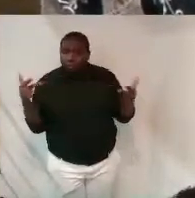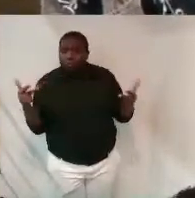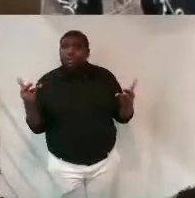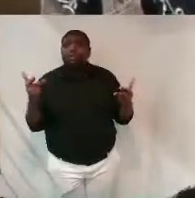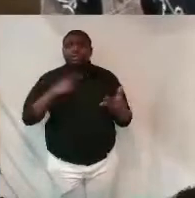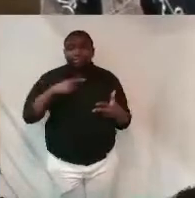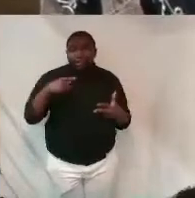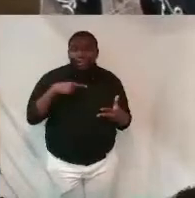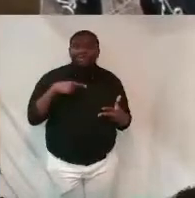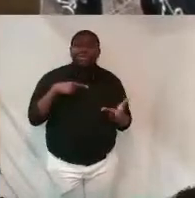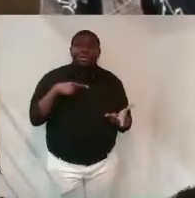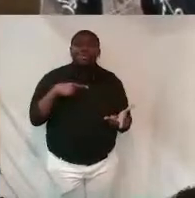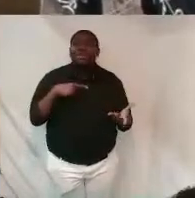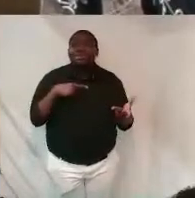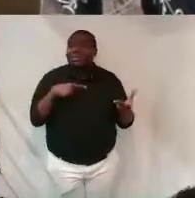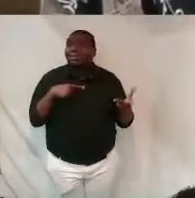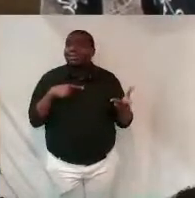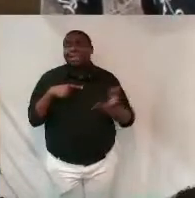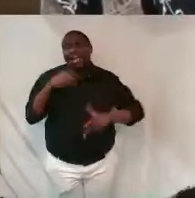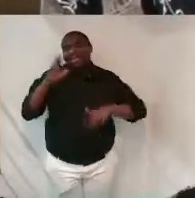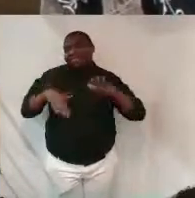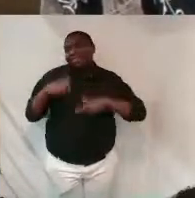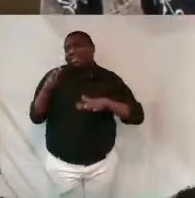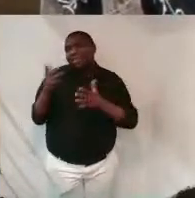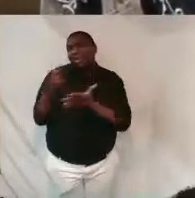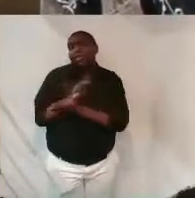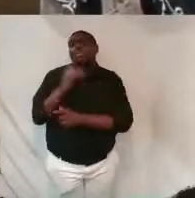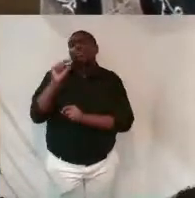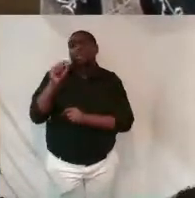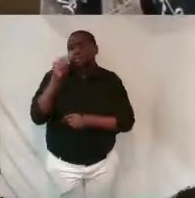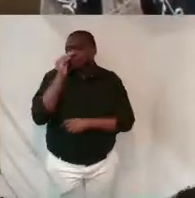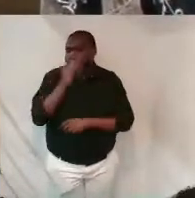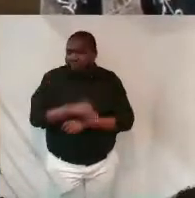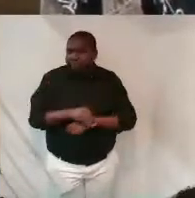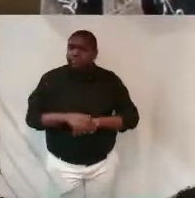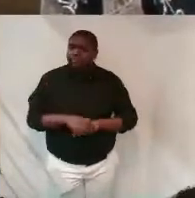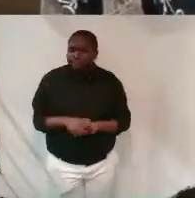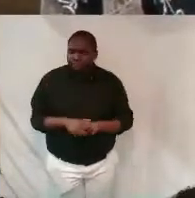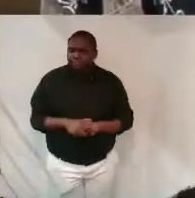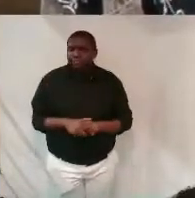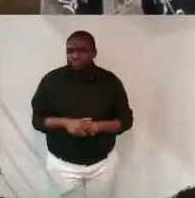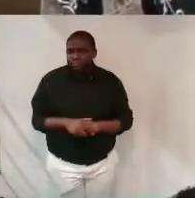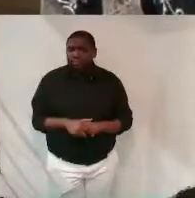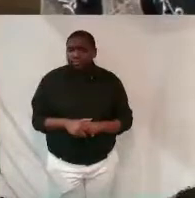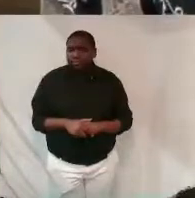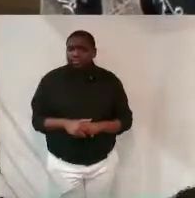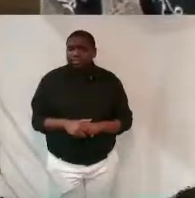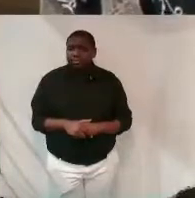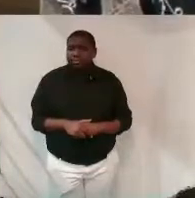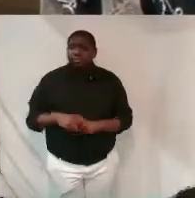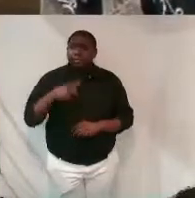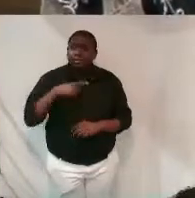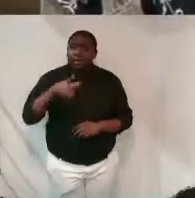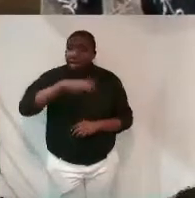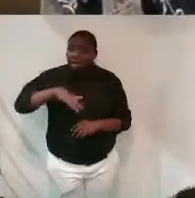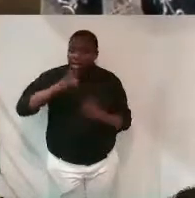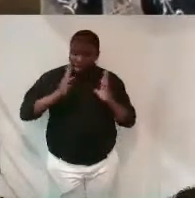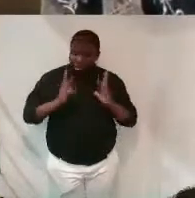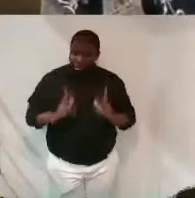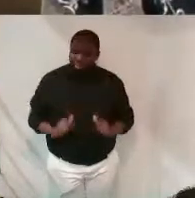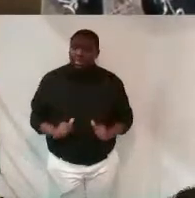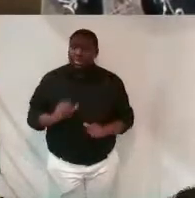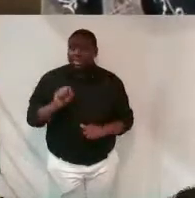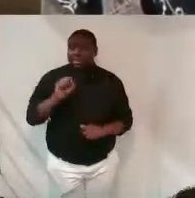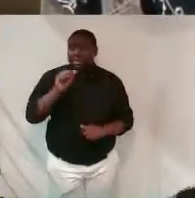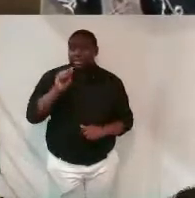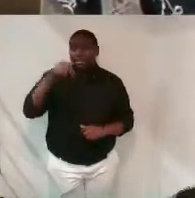acabam sendo ignorados. O saneamento traz em si, são os serviços realizados no âmbito